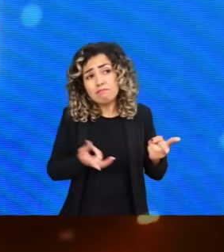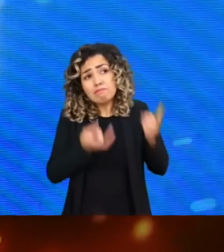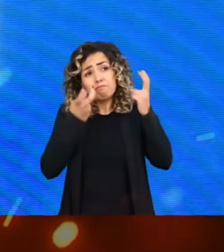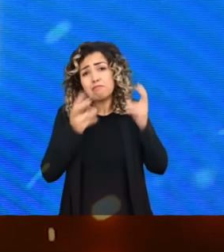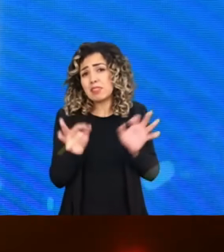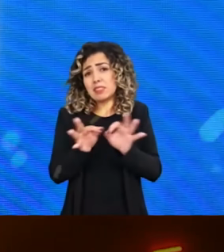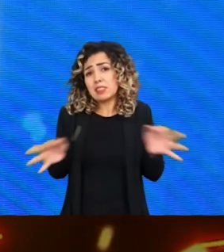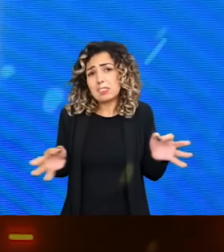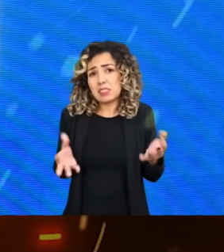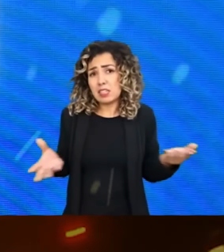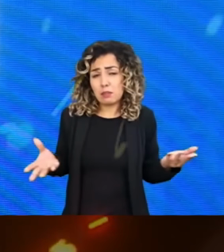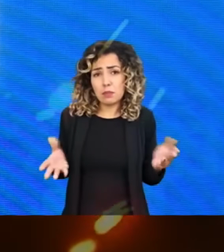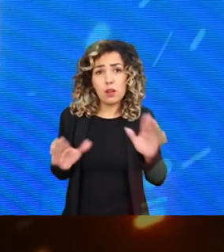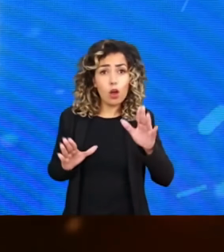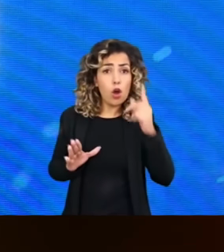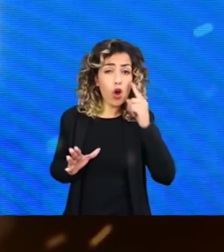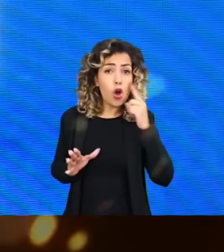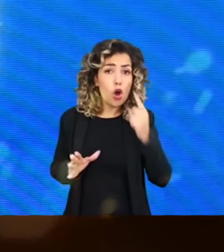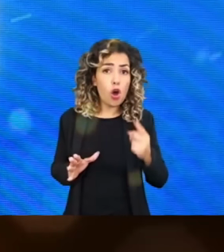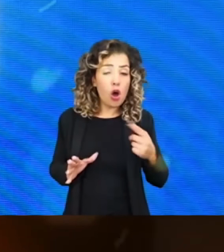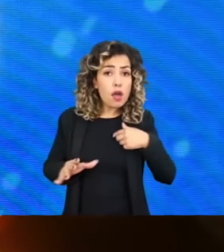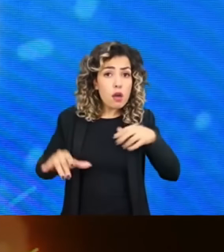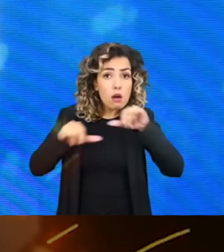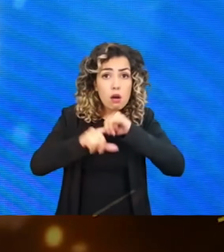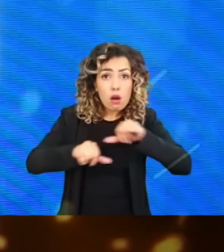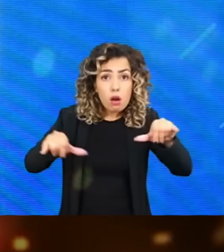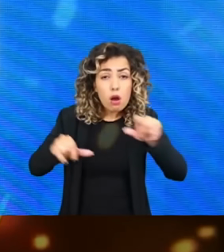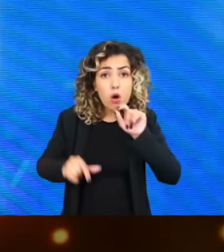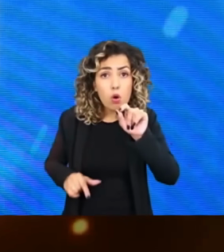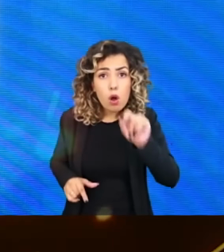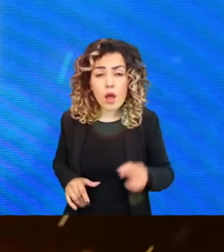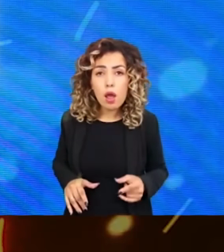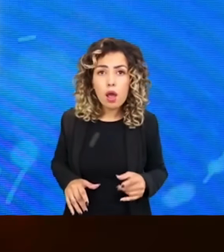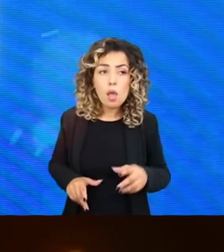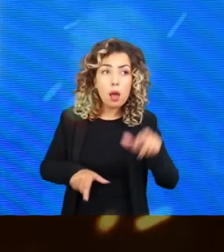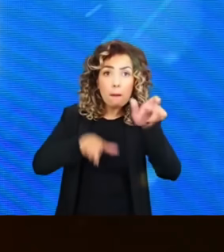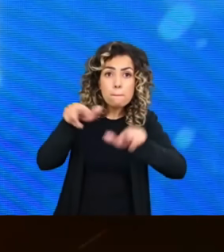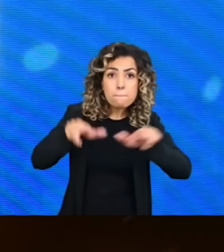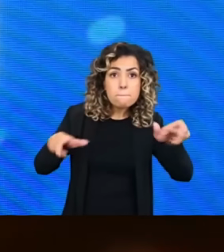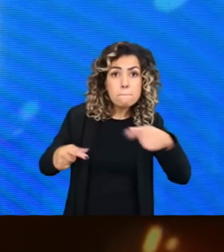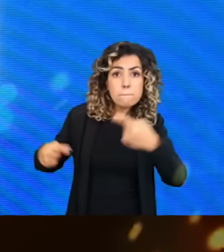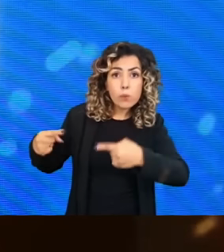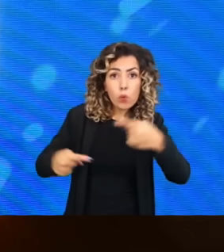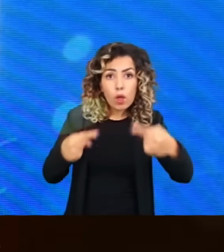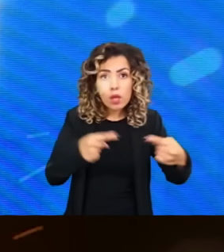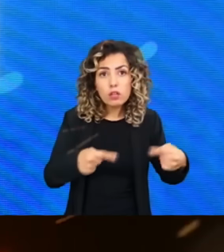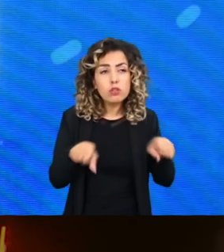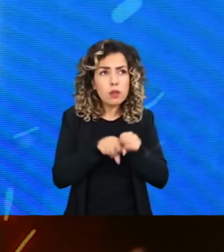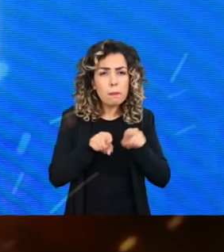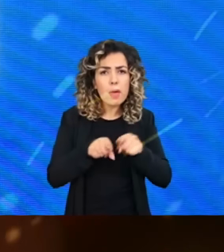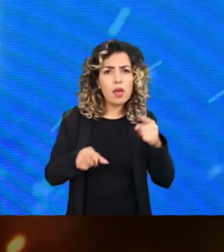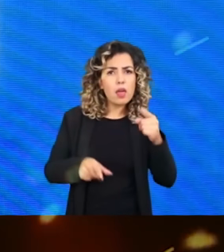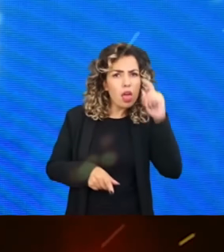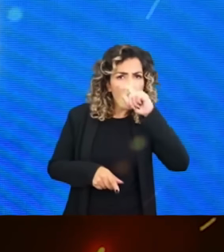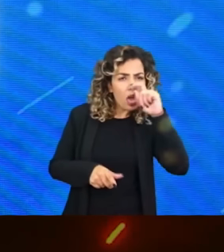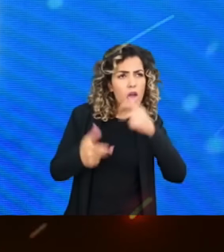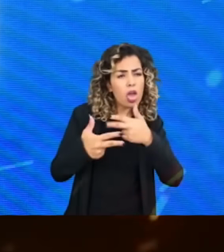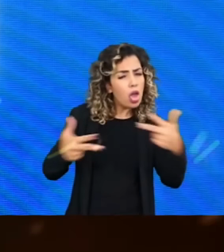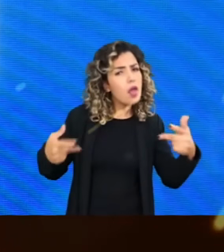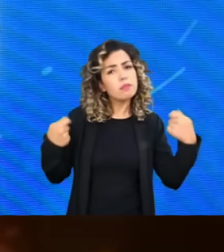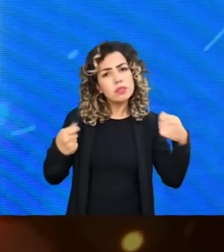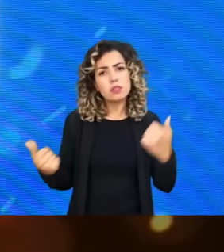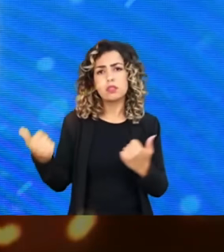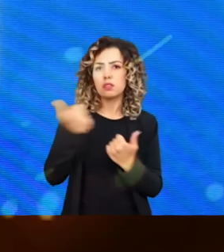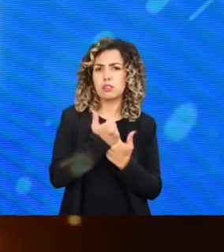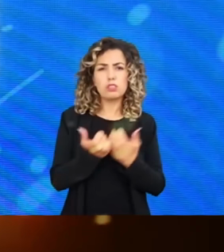mandou recado para você que é o eleitor políticos e fraldas devem ser trocados pelo mesmo motivo eu peço por favor não Vote no